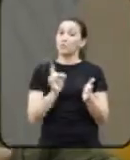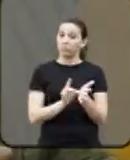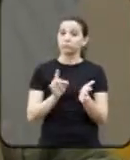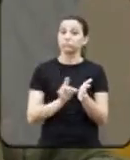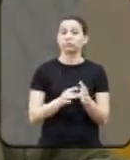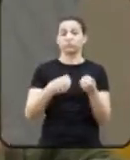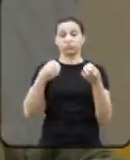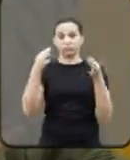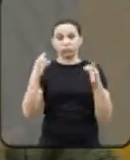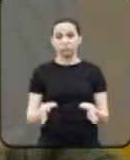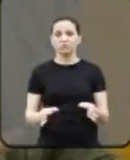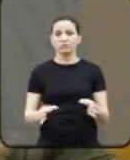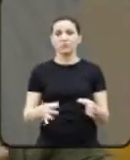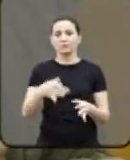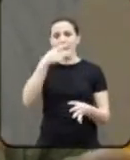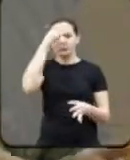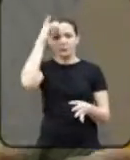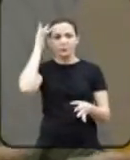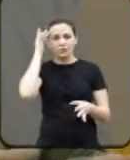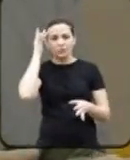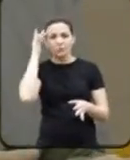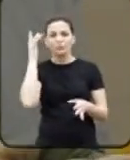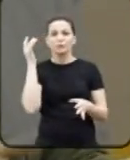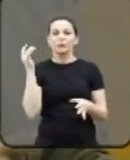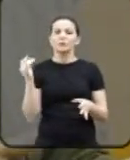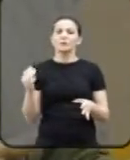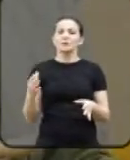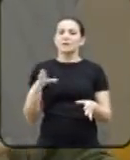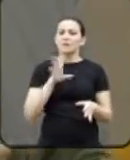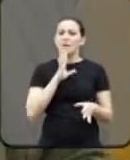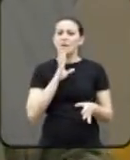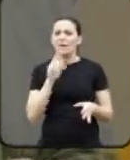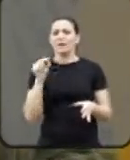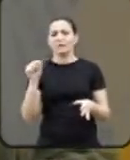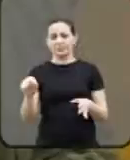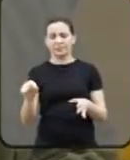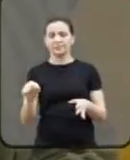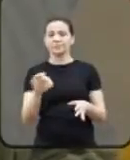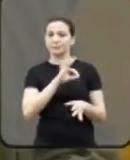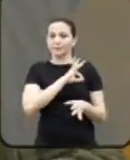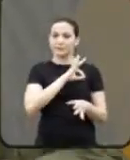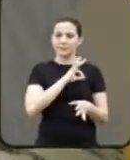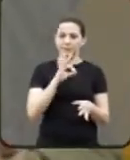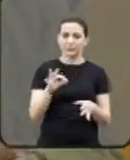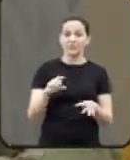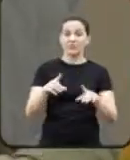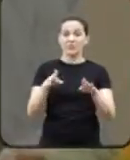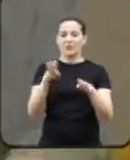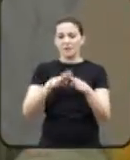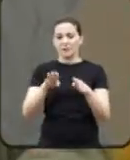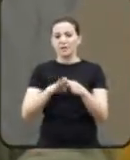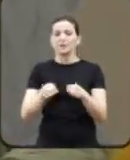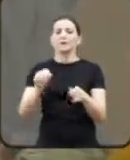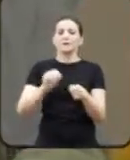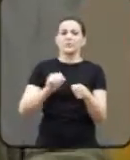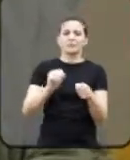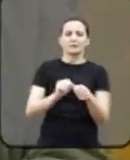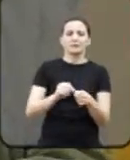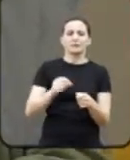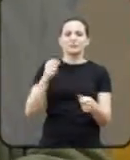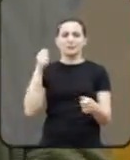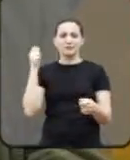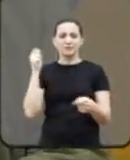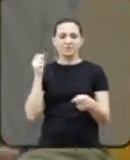feito e com certeza muito bem feito por profissionais da área. Não que a Câmara não pudesse fazer, como vai fazer, e montou e vai